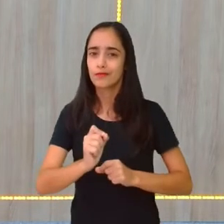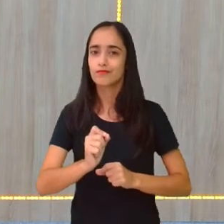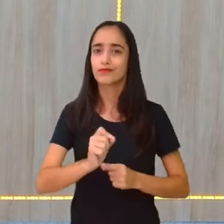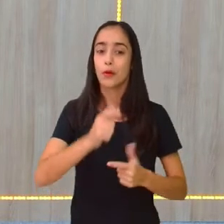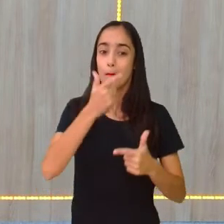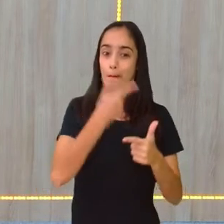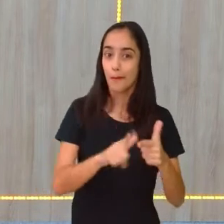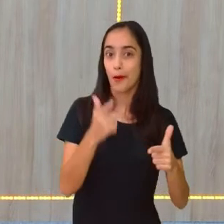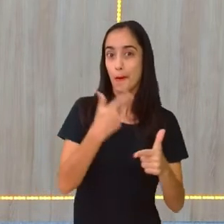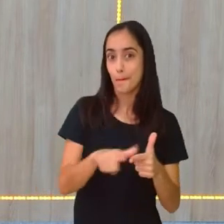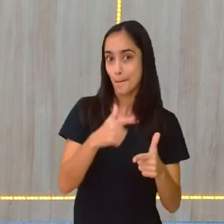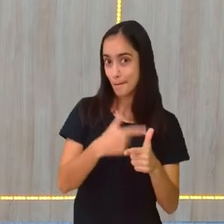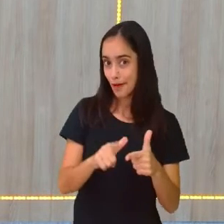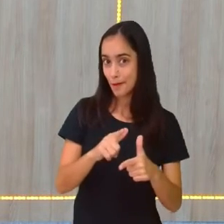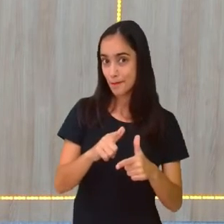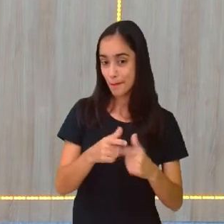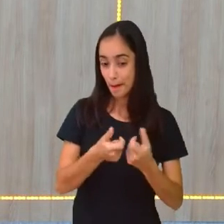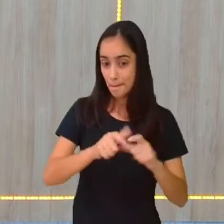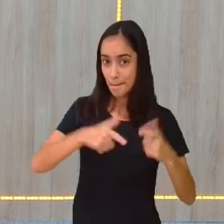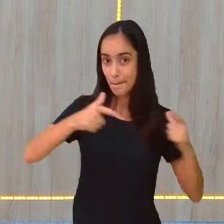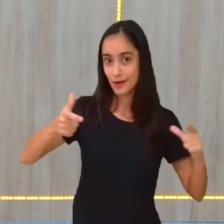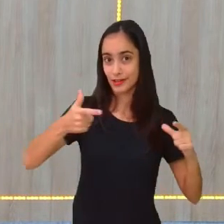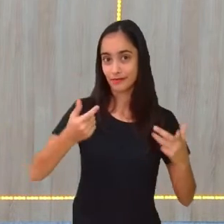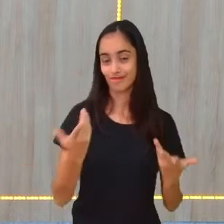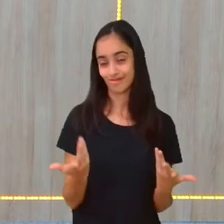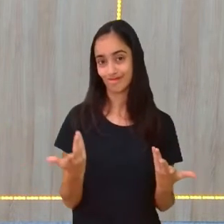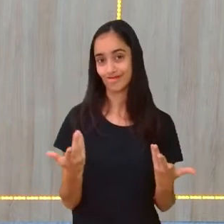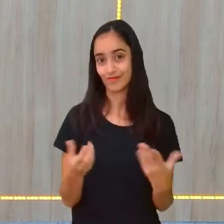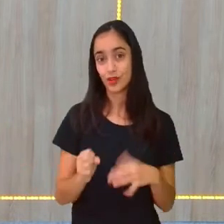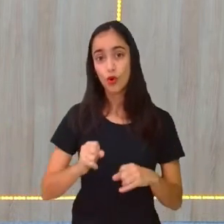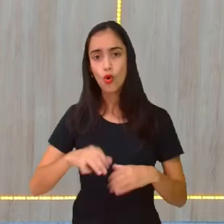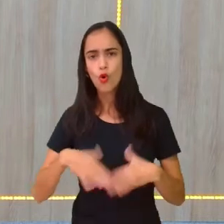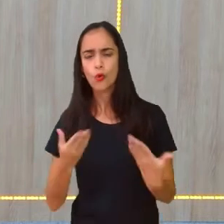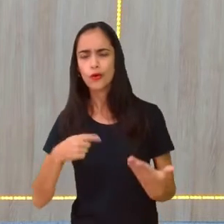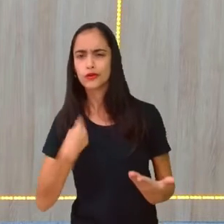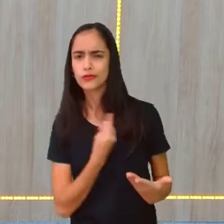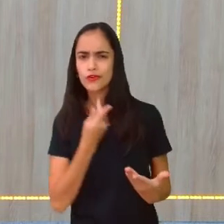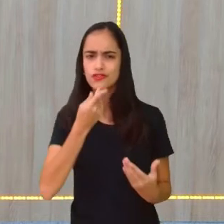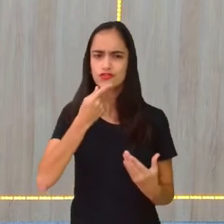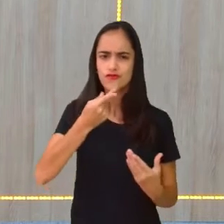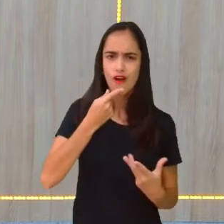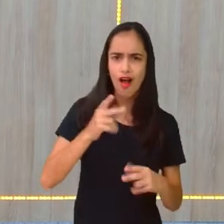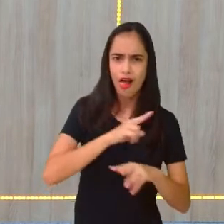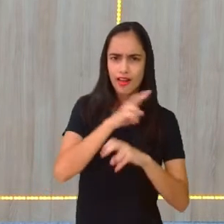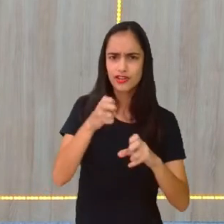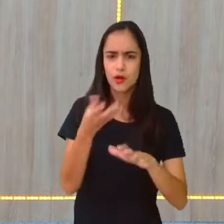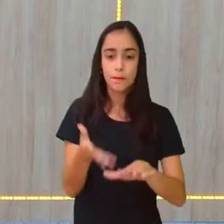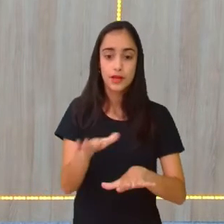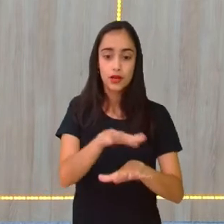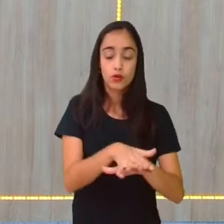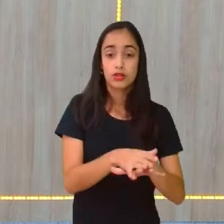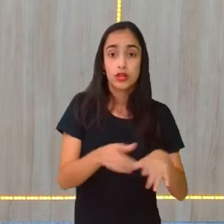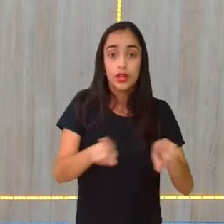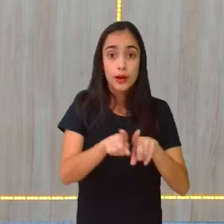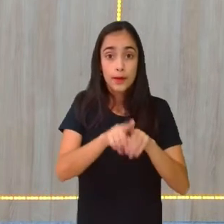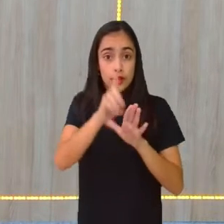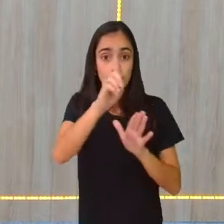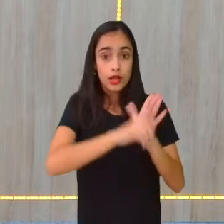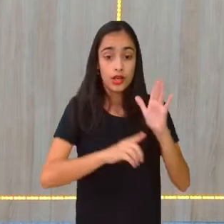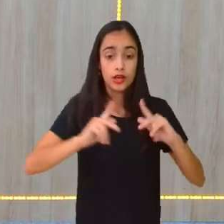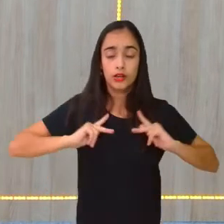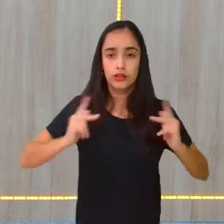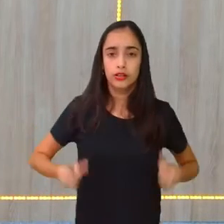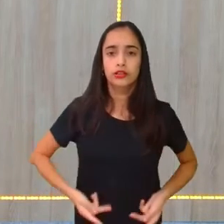exemplo, quando a gente fala de inclusão e direitos humanos, a gente tem direitos humanos até para